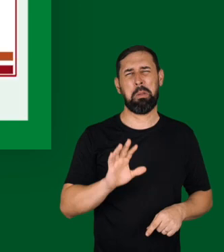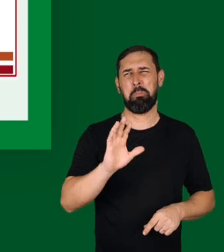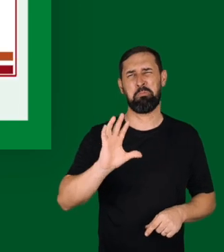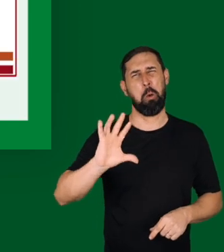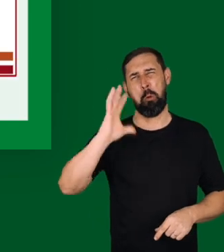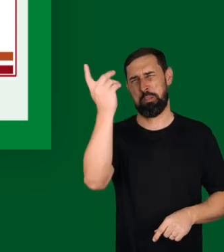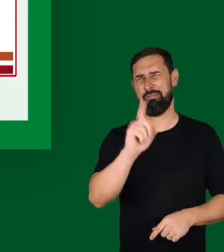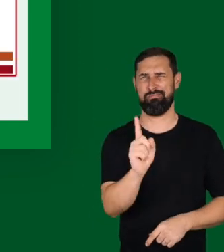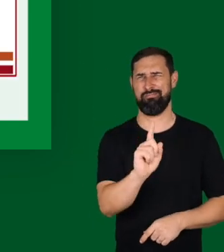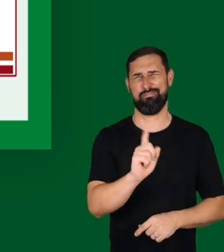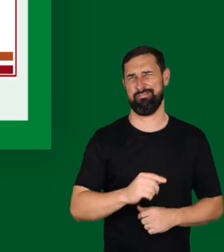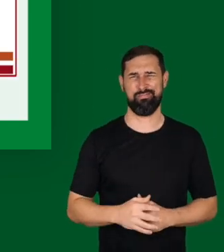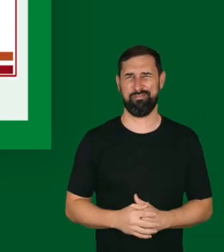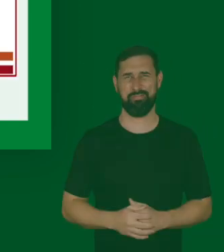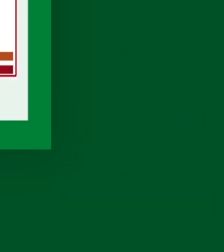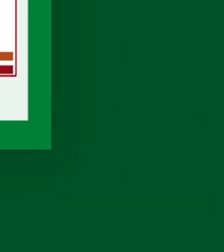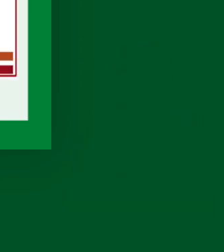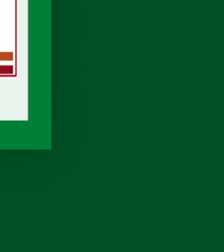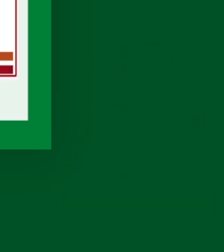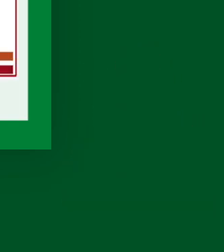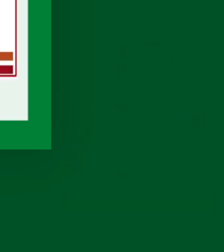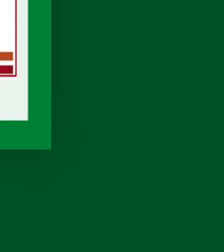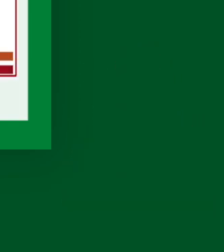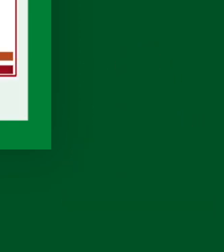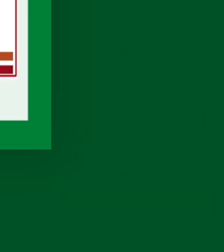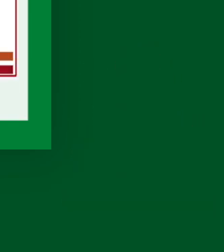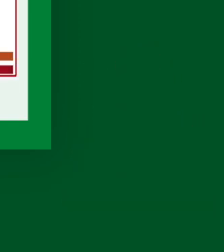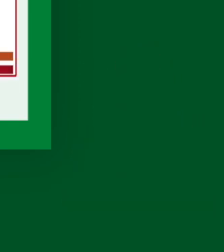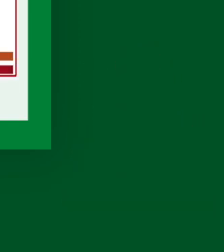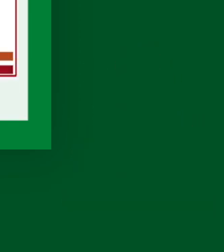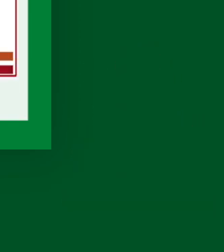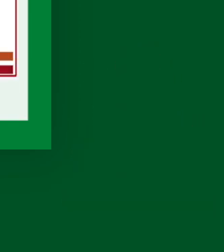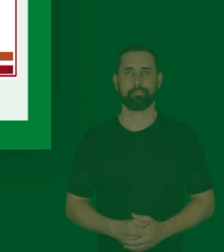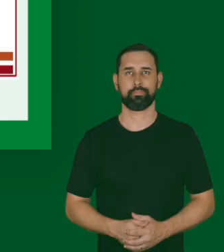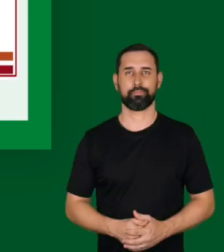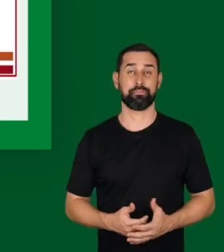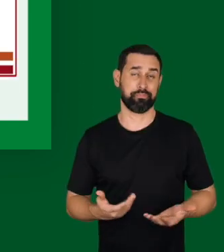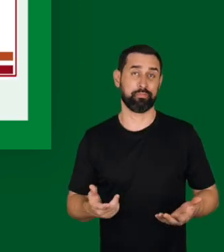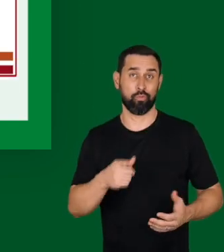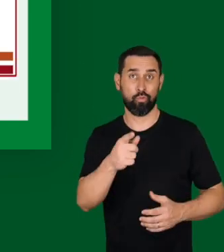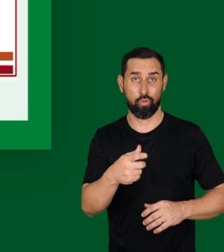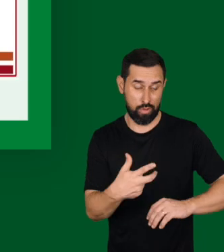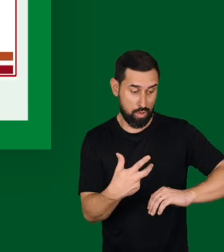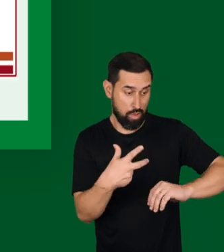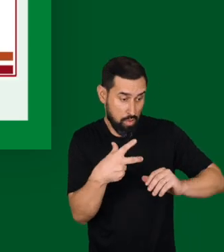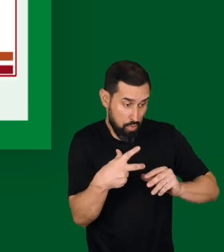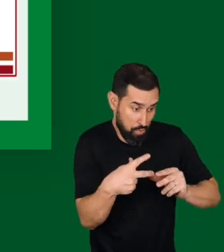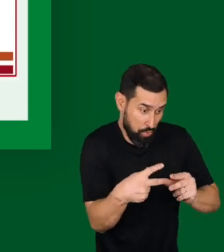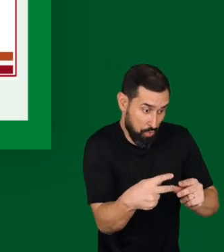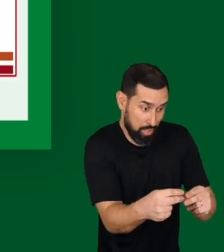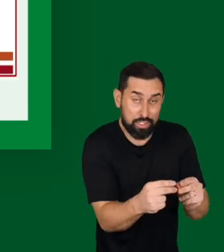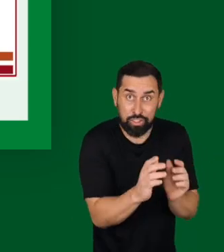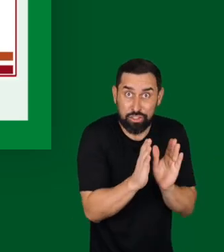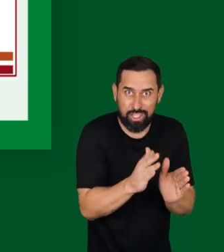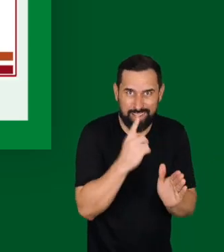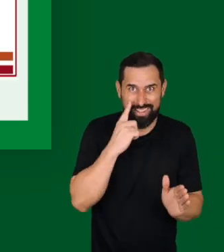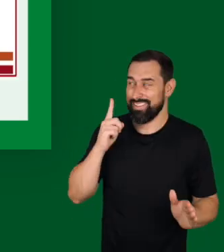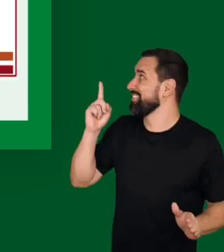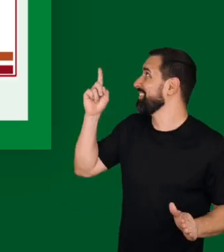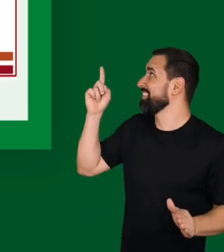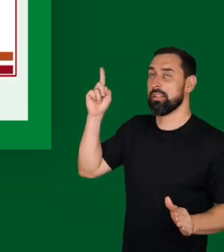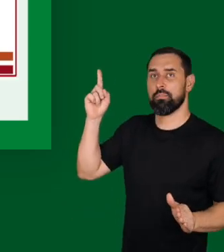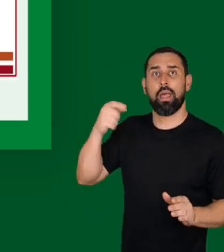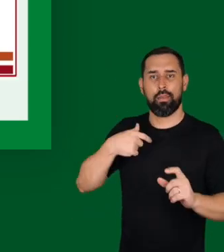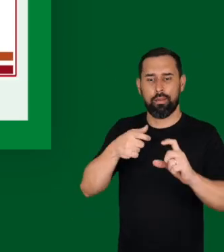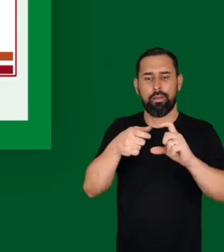o tratamento de parada mesmo. Não é isso que acontece geralmente na prática. Então, você fez a dose de adenosina, lembrar